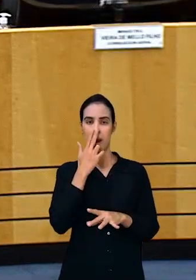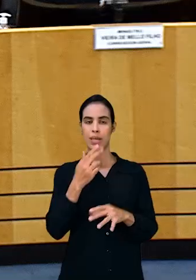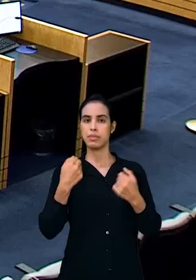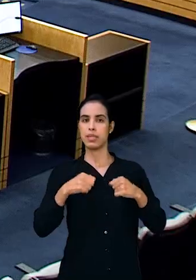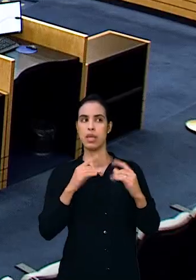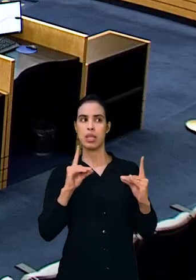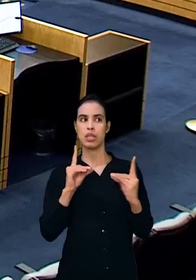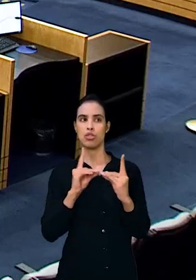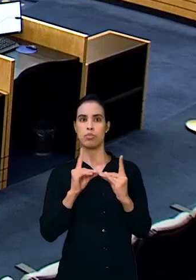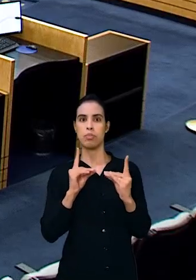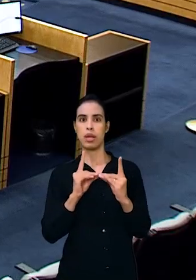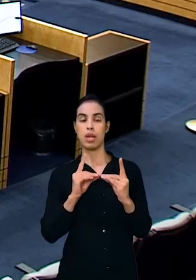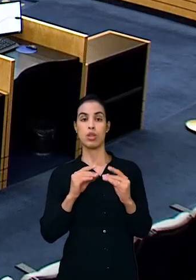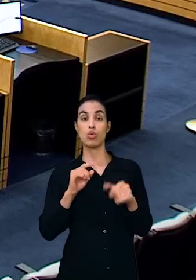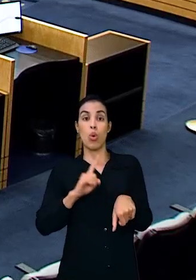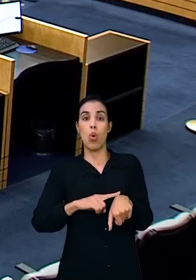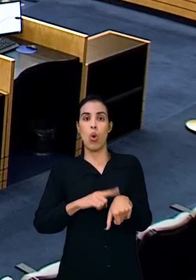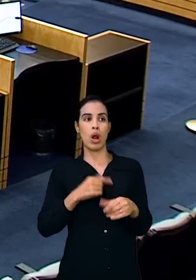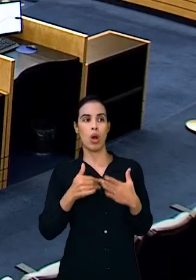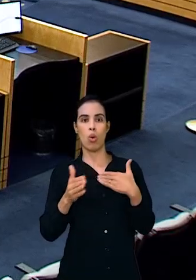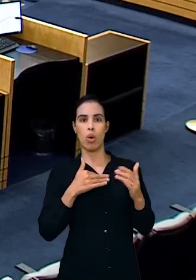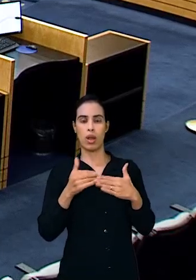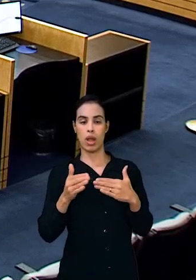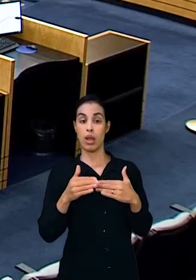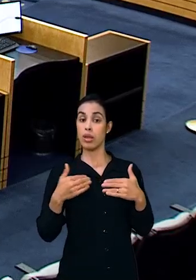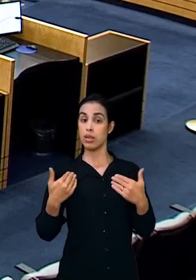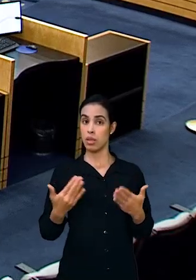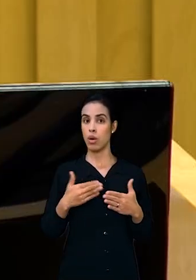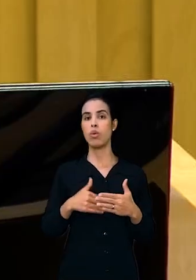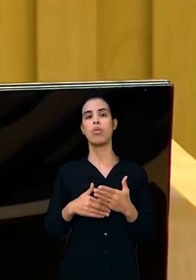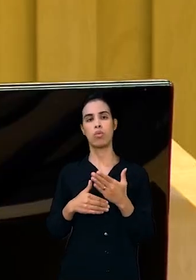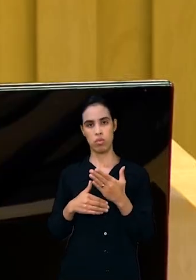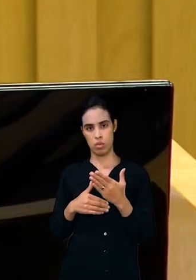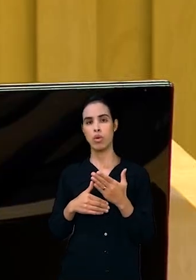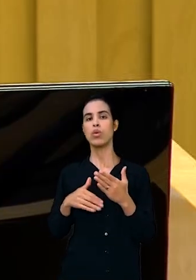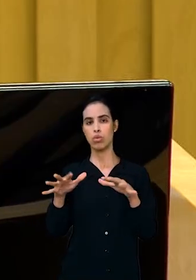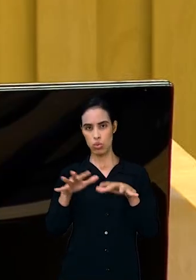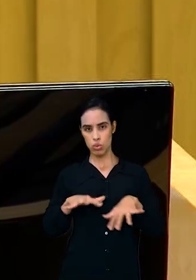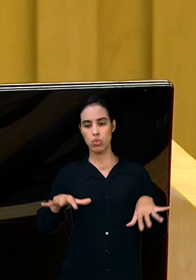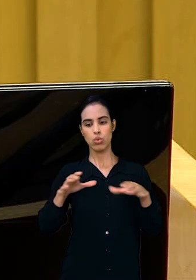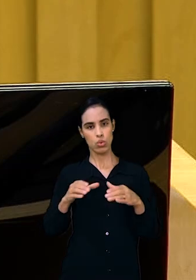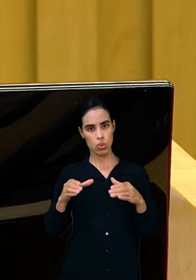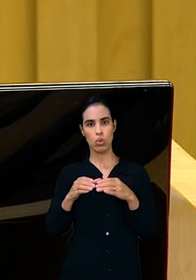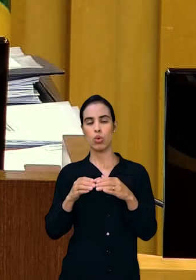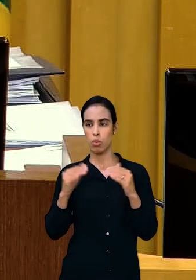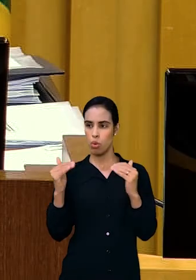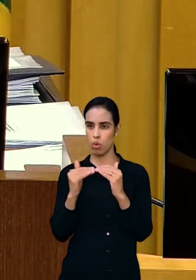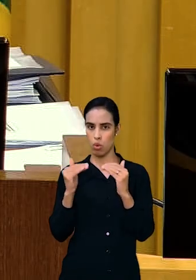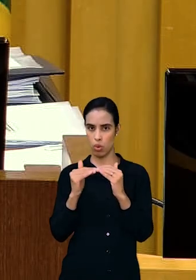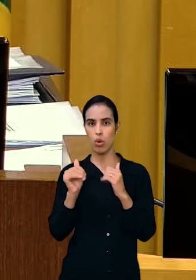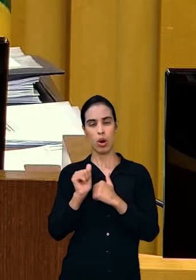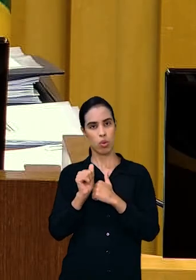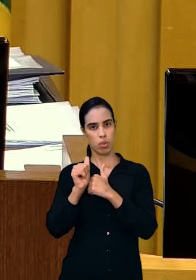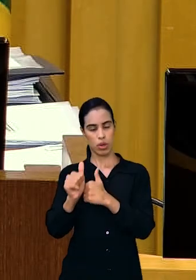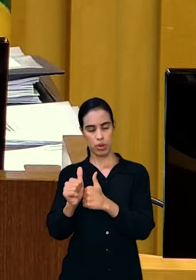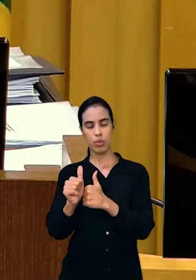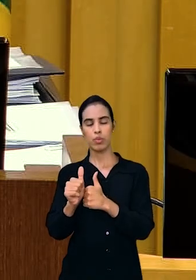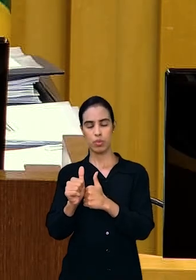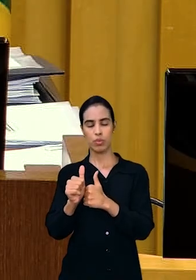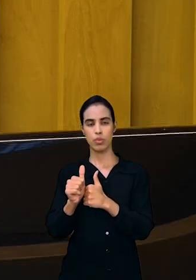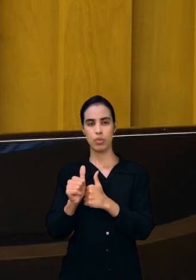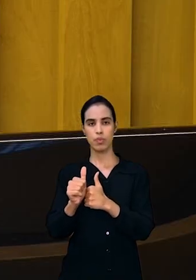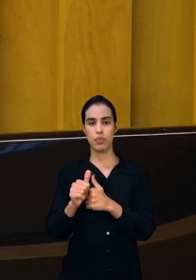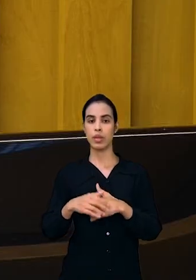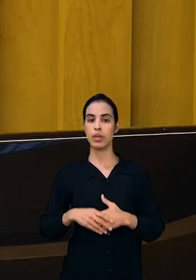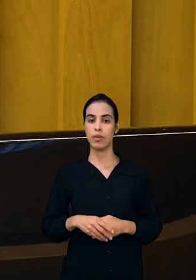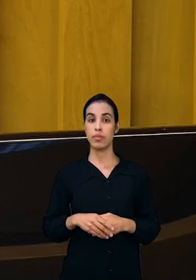de prontidão, pronto para ser convocado a qualquer momento. O voto foi acompanhado pelos demais integrantes do